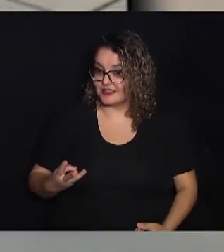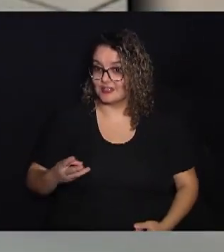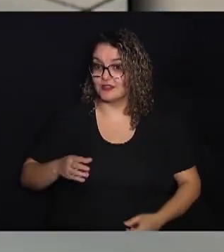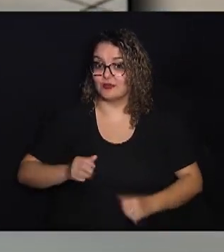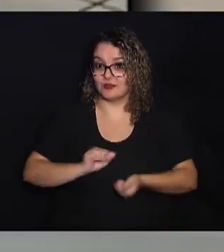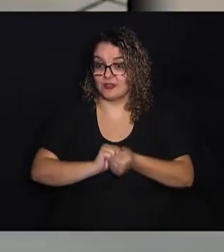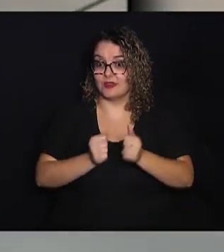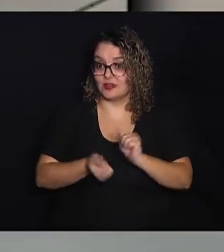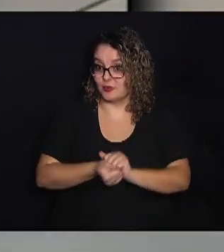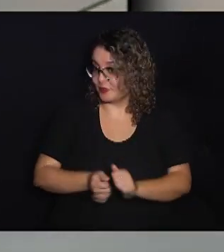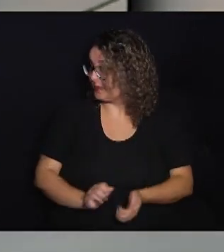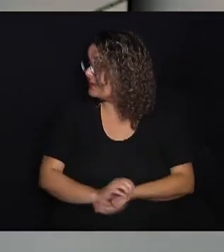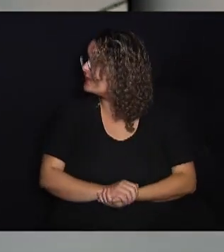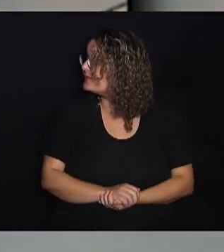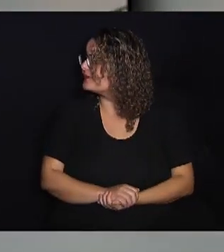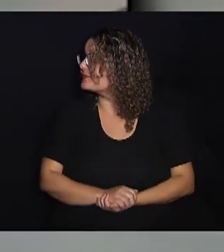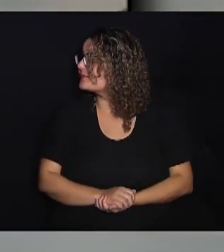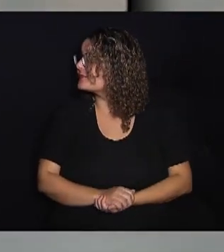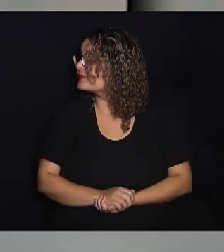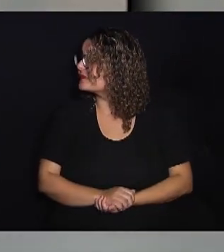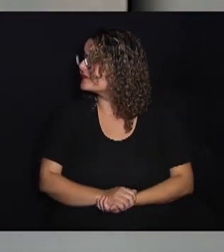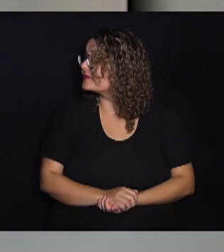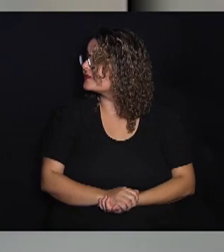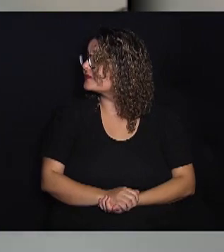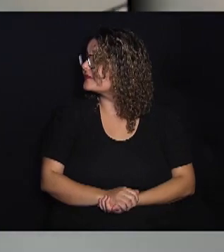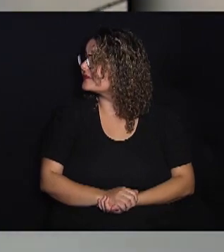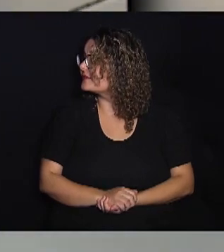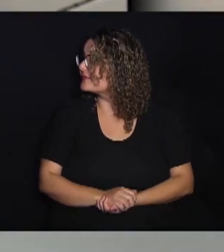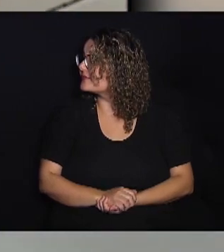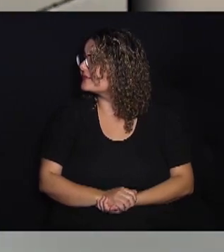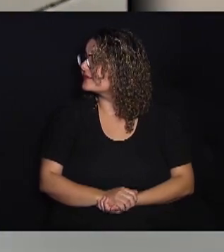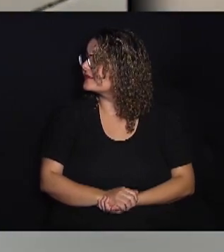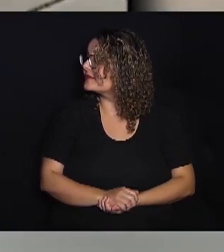legal. 3.